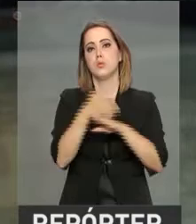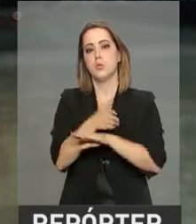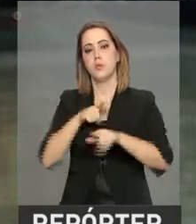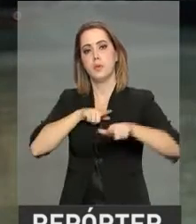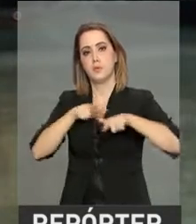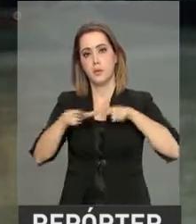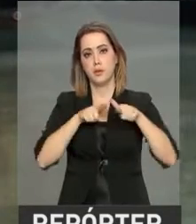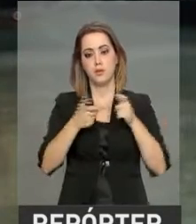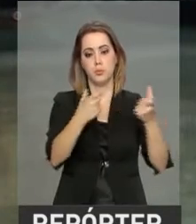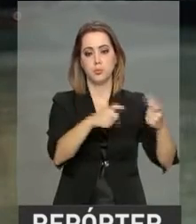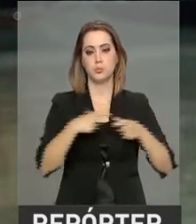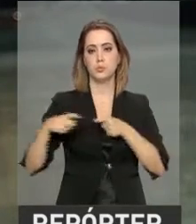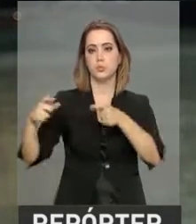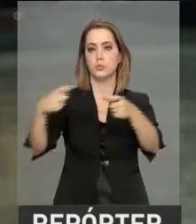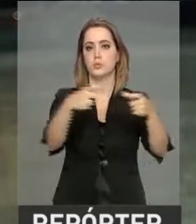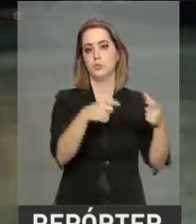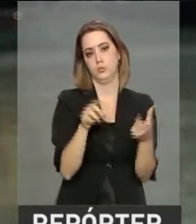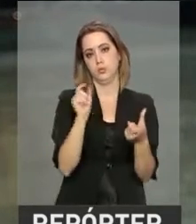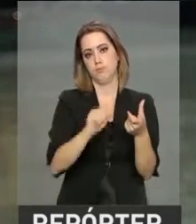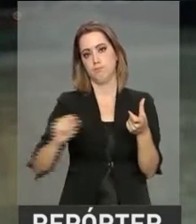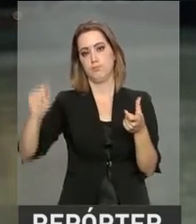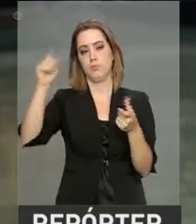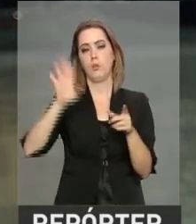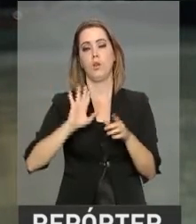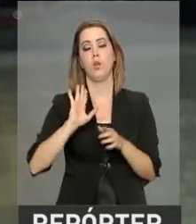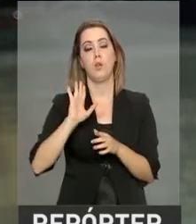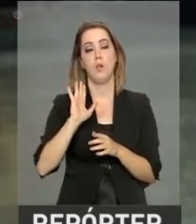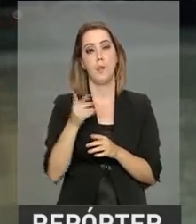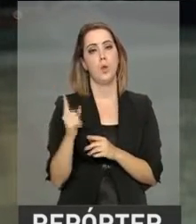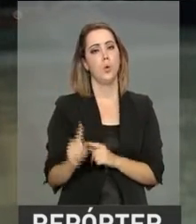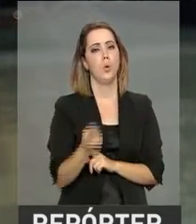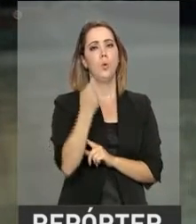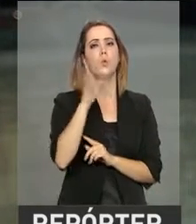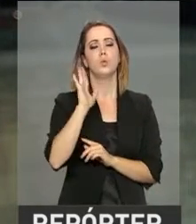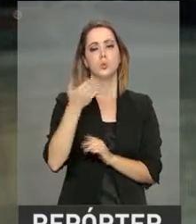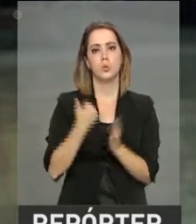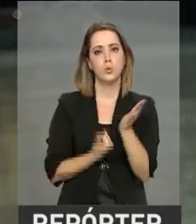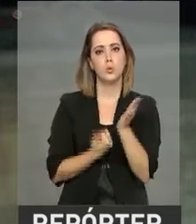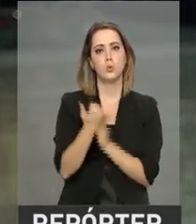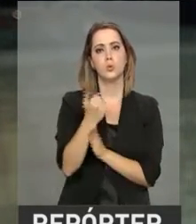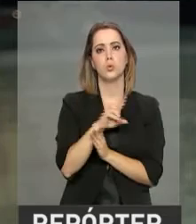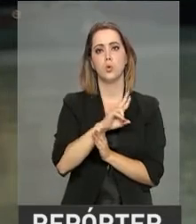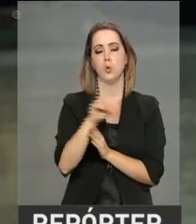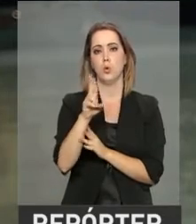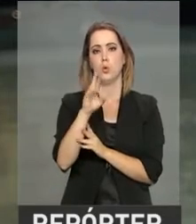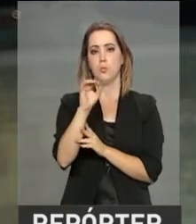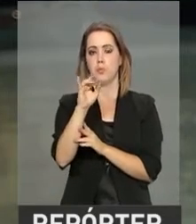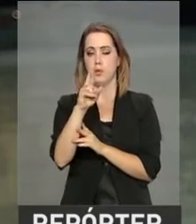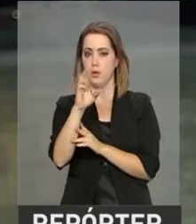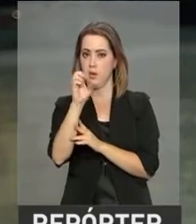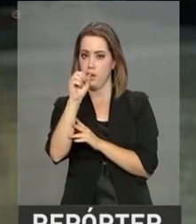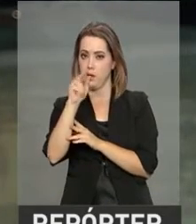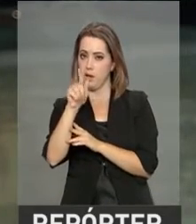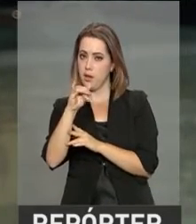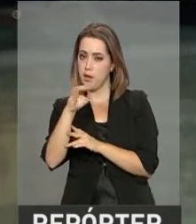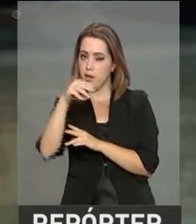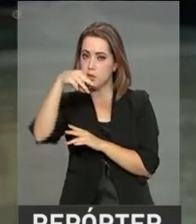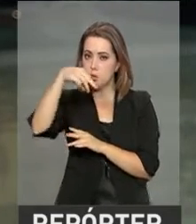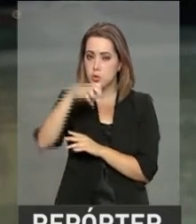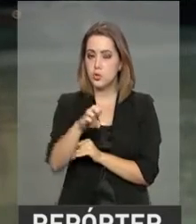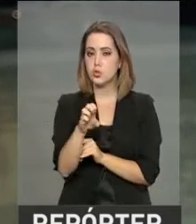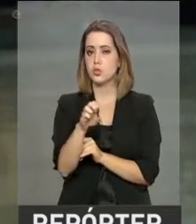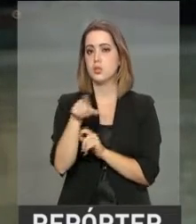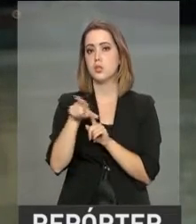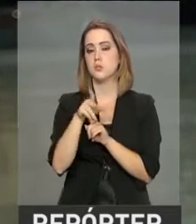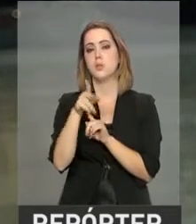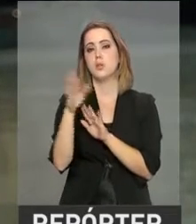pré-sal já licitado seguindo essa regra o chamado regime de partilha é o campo de libra na bacia de